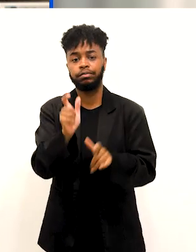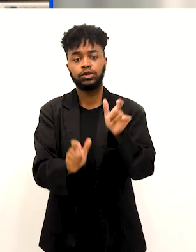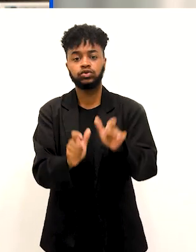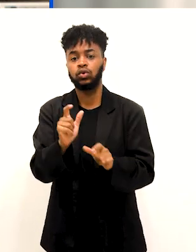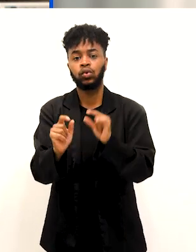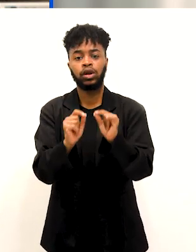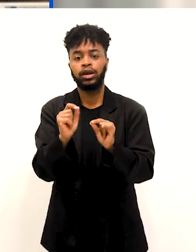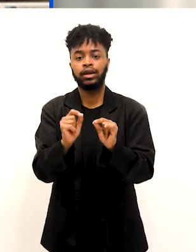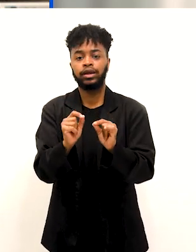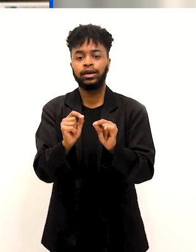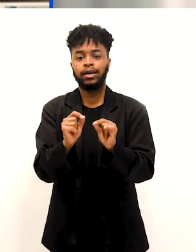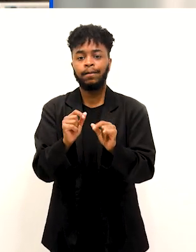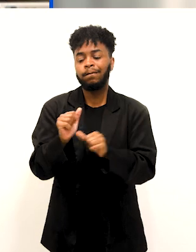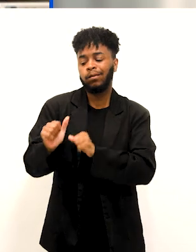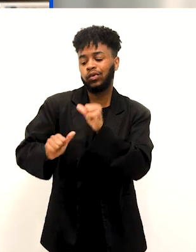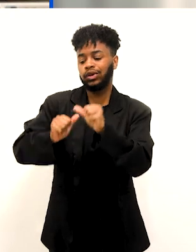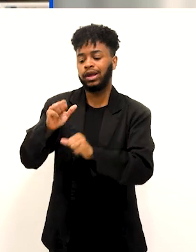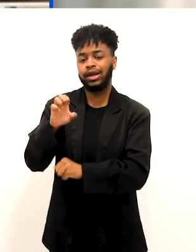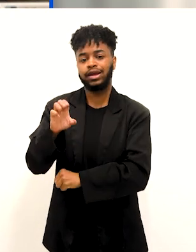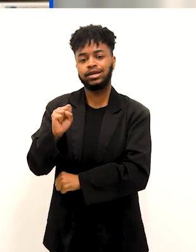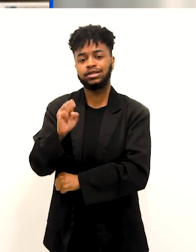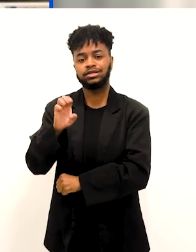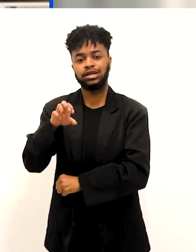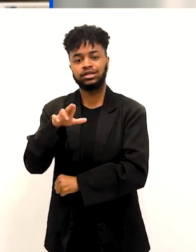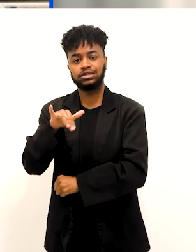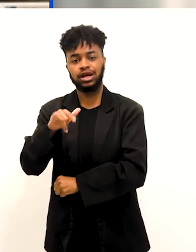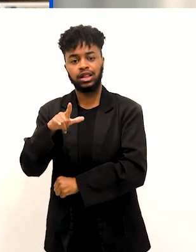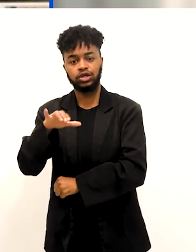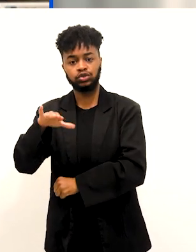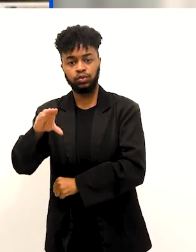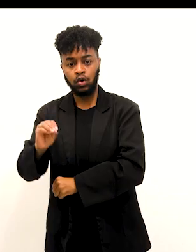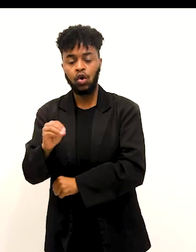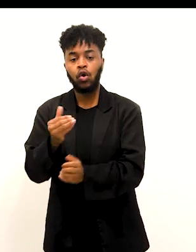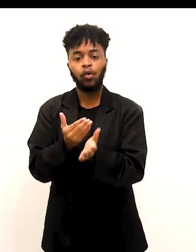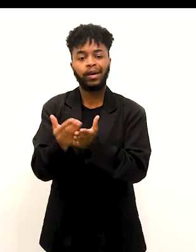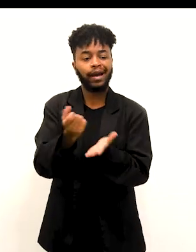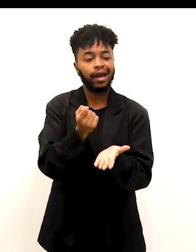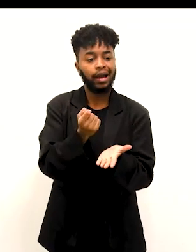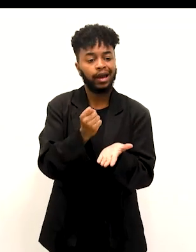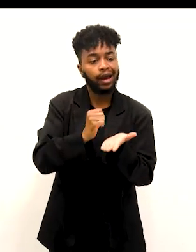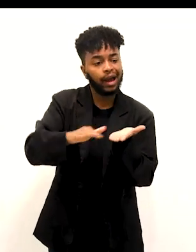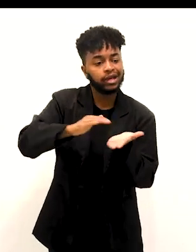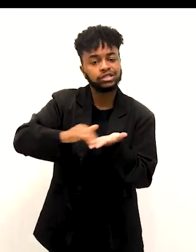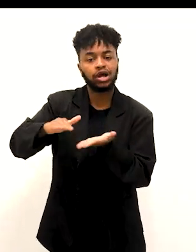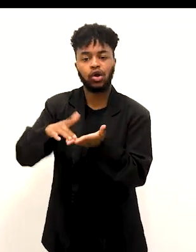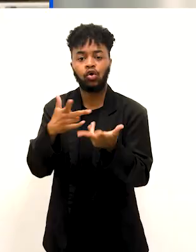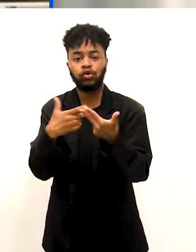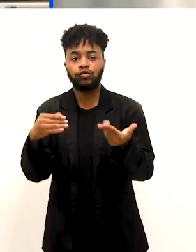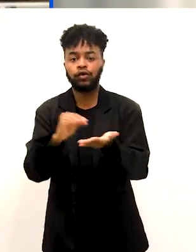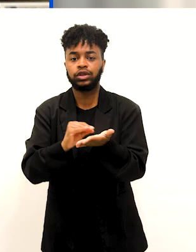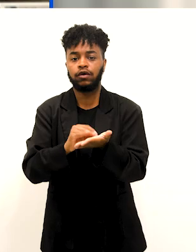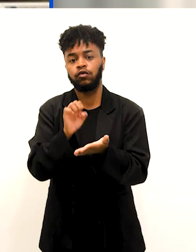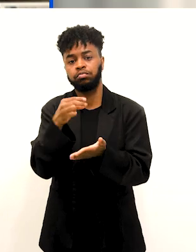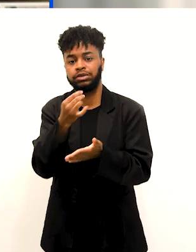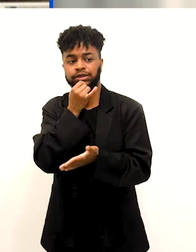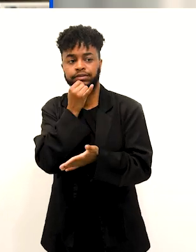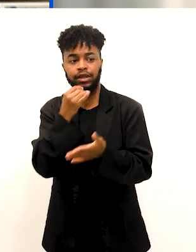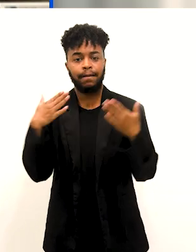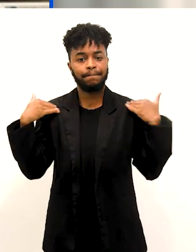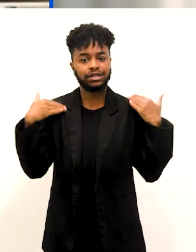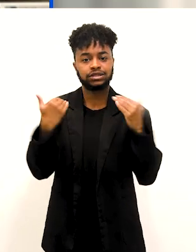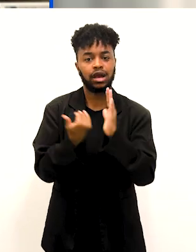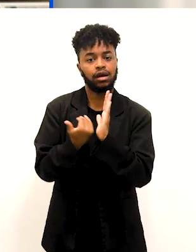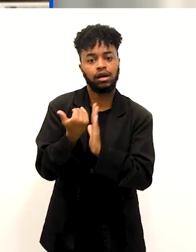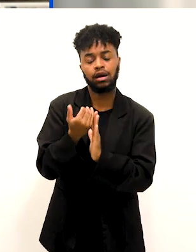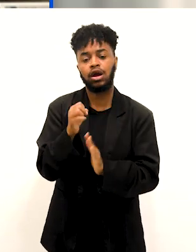maior de pessoas vai partir do minimalismo para o essencialismo, começar a gastar com coisas que faltavam. Um esporte, sair com mais